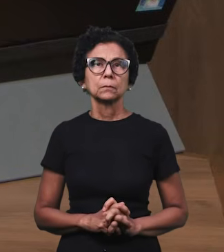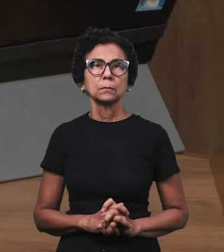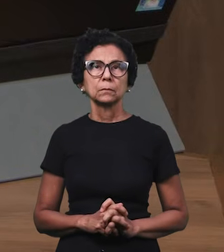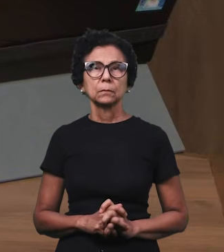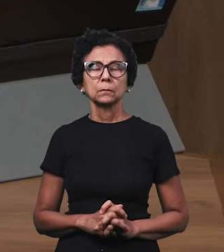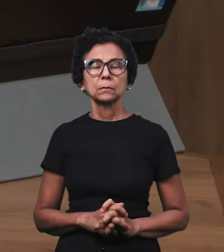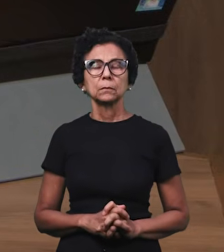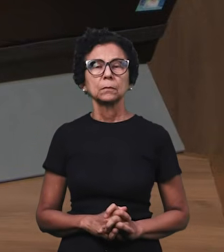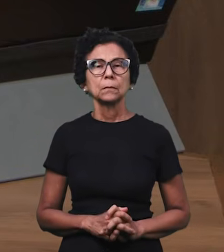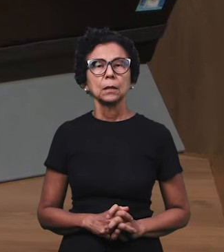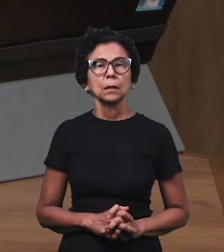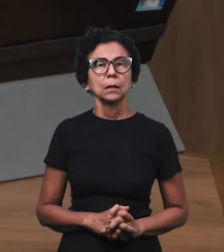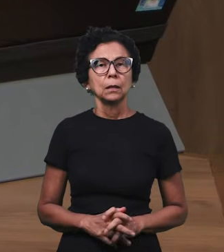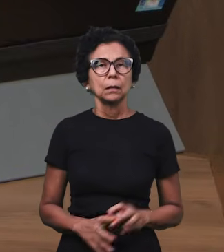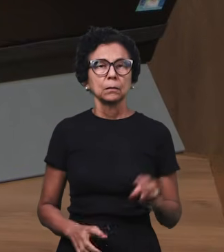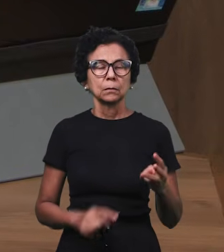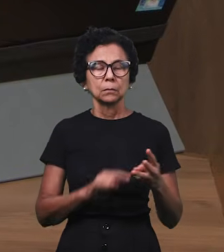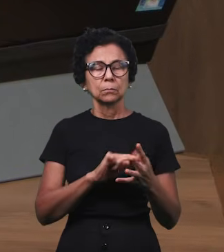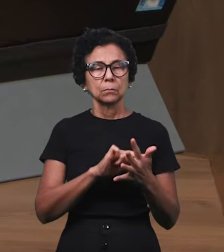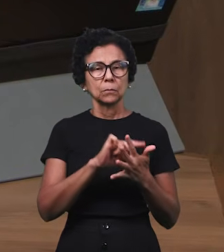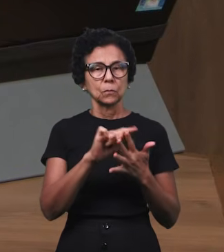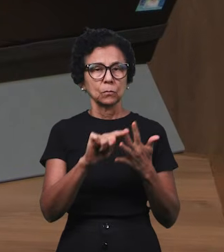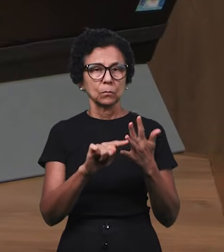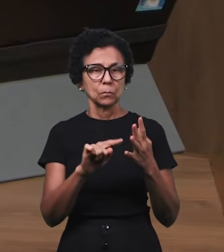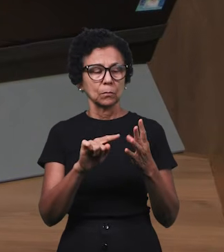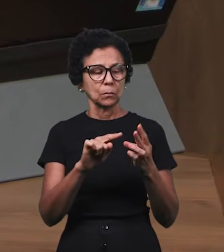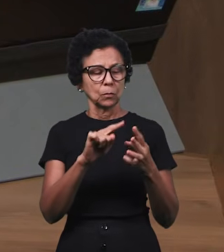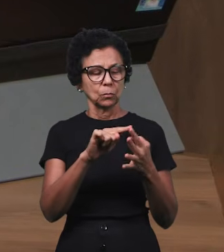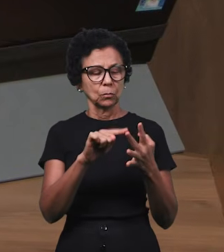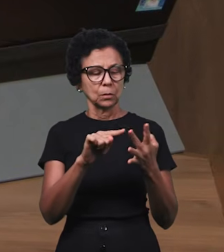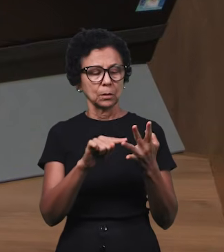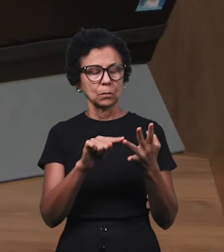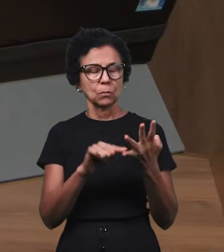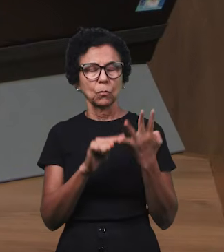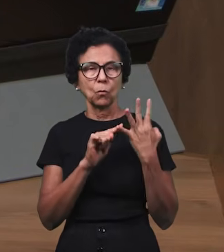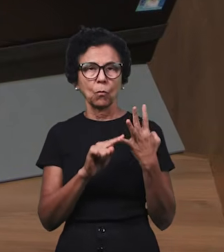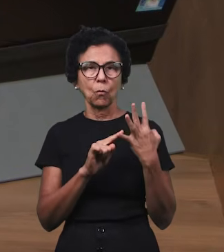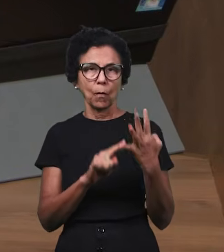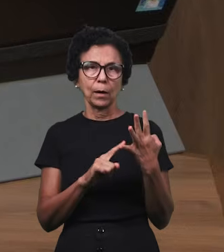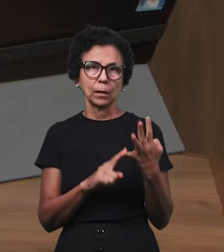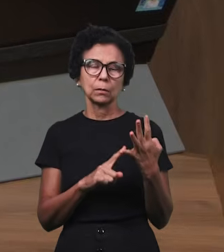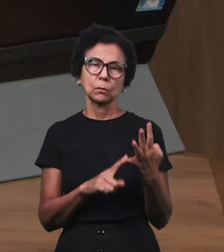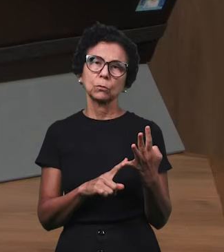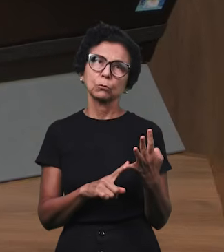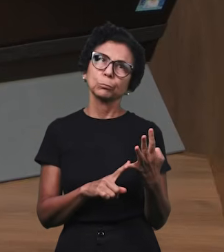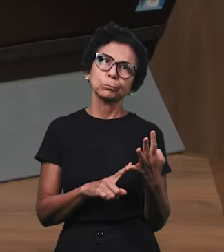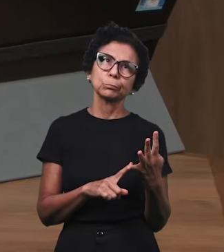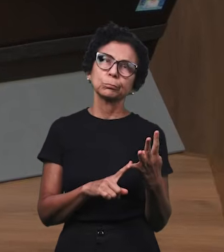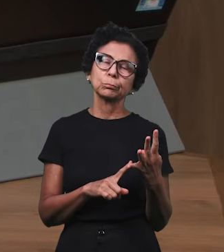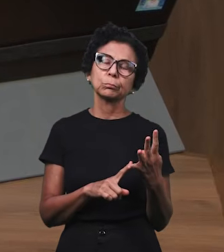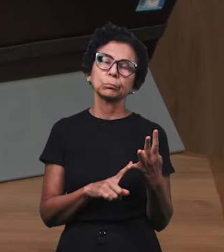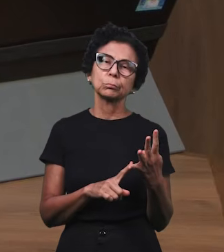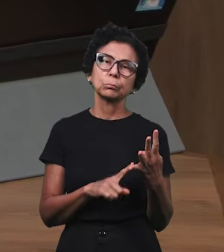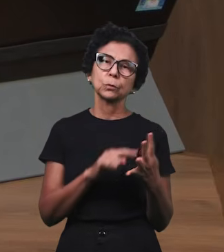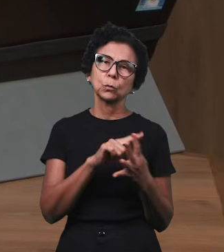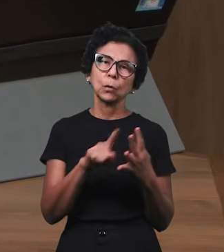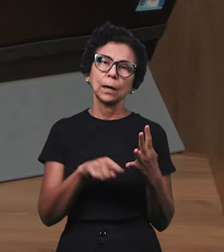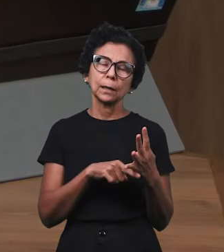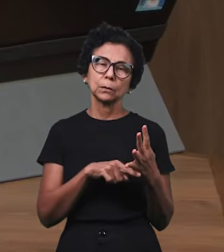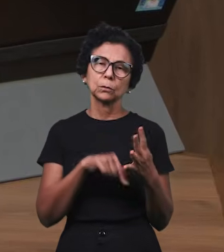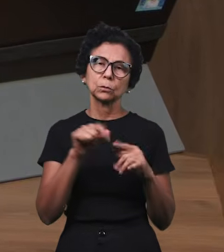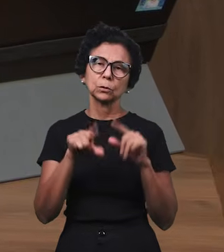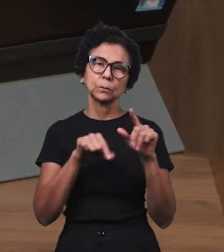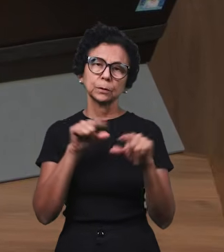peritoneal, a hemodiálise, o transplante renal e o cuidado paliativo, né? Esses seriam